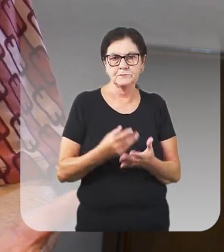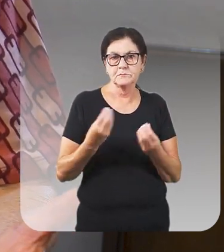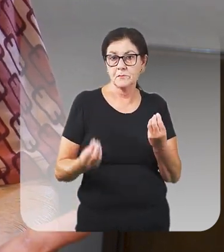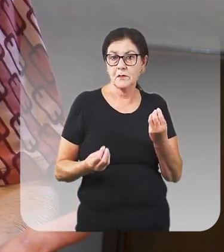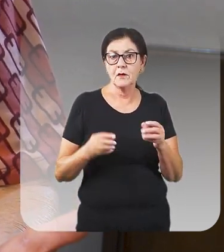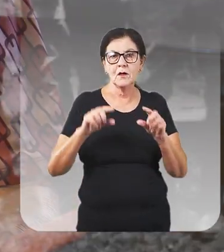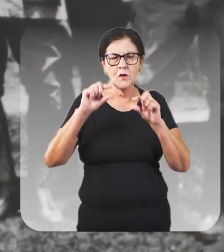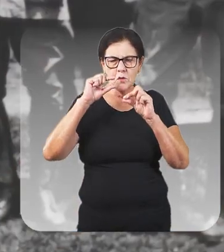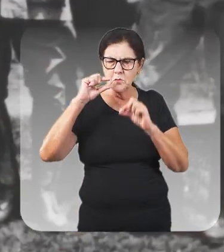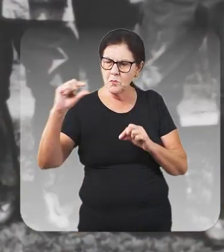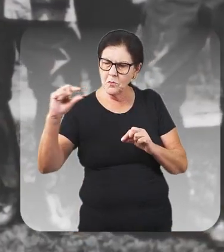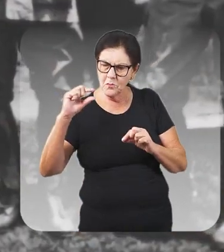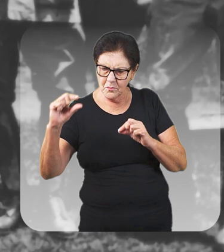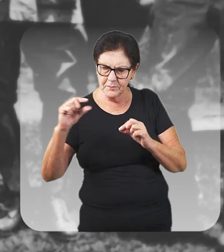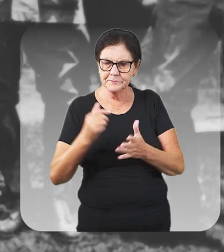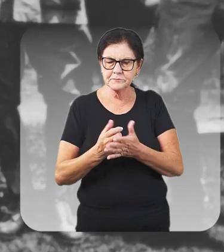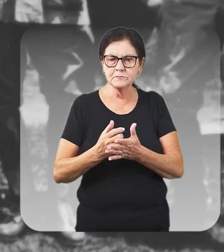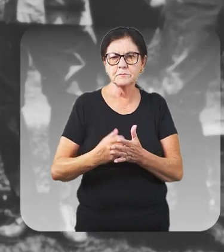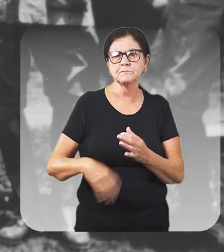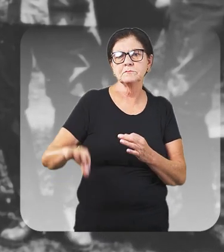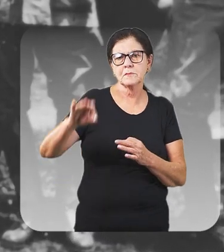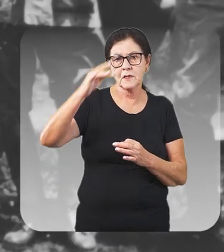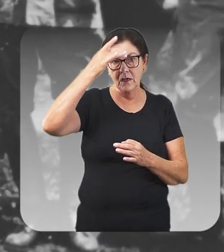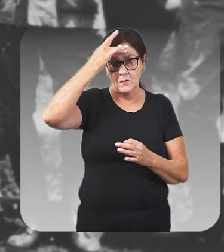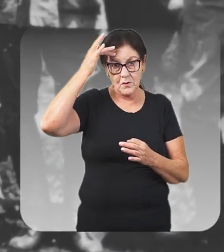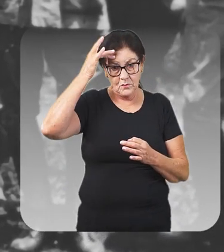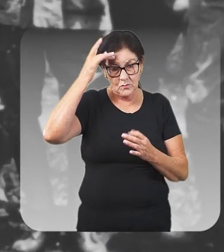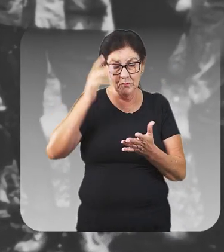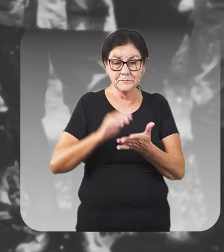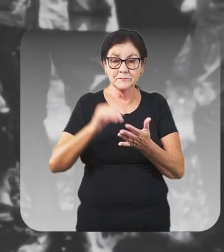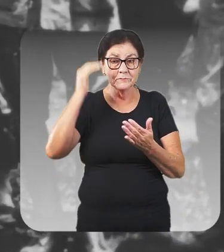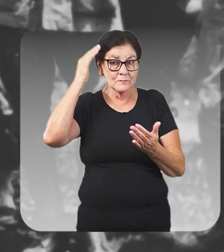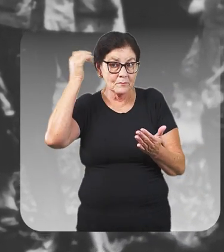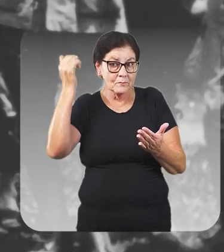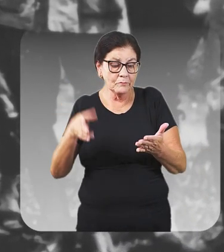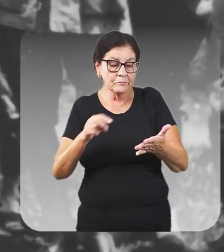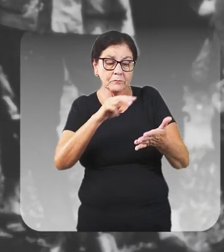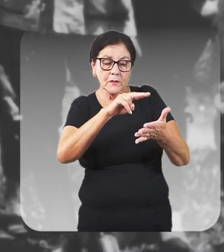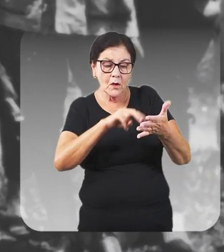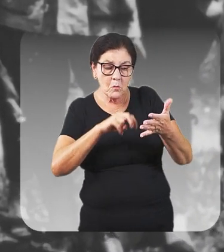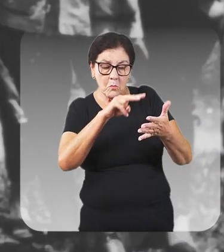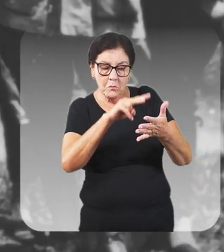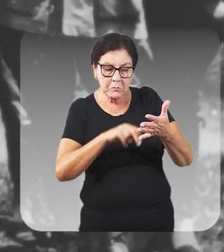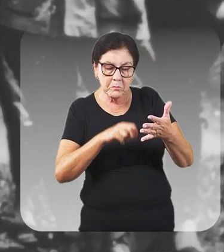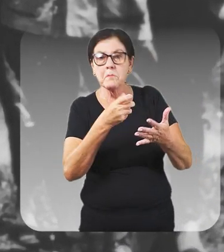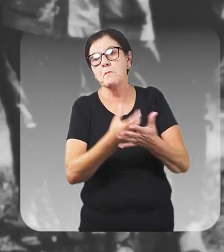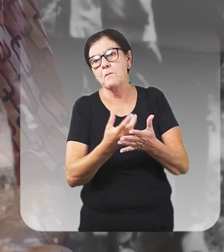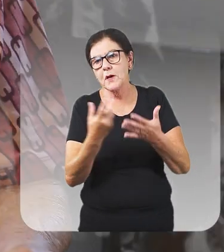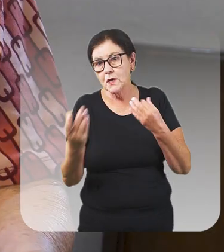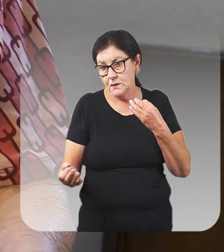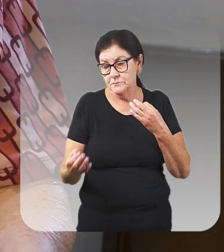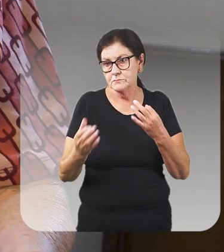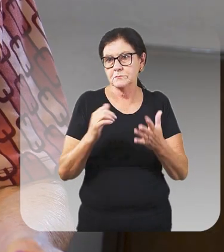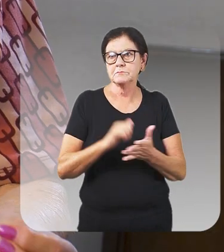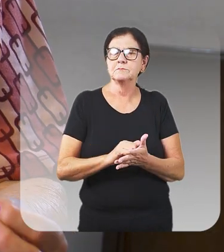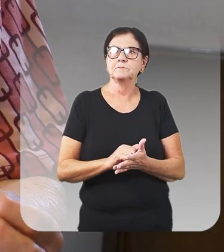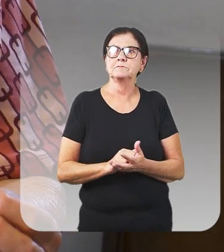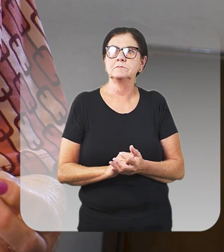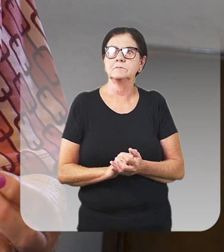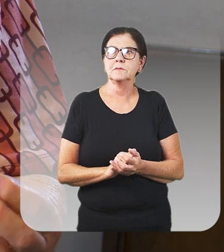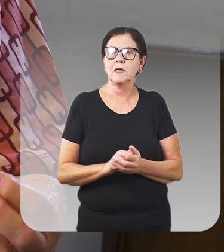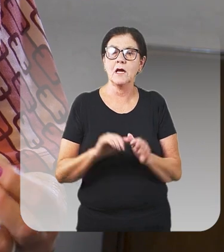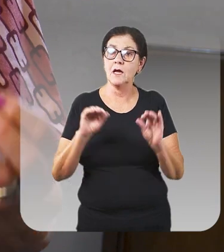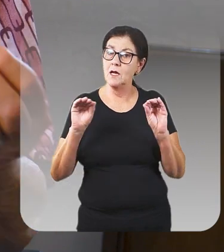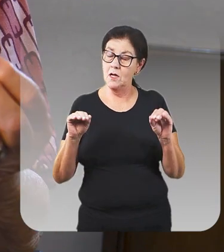elite econômica que tomava atitudes em benefício dos próprios interesses. Acontece